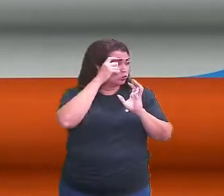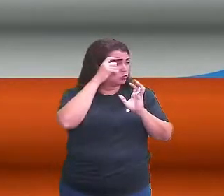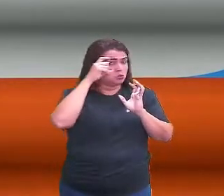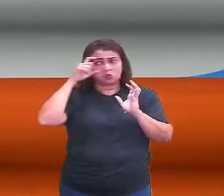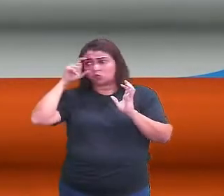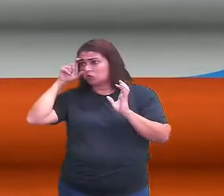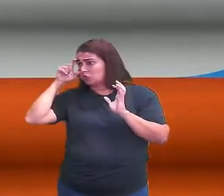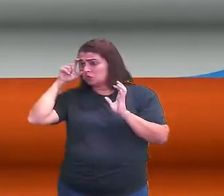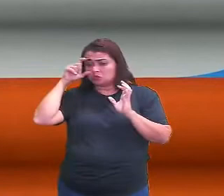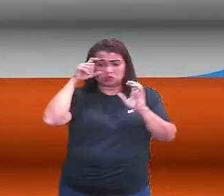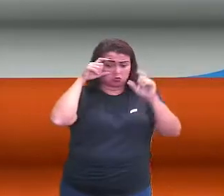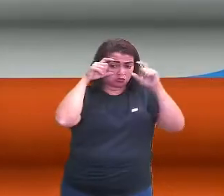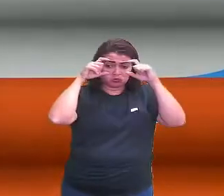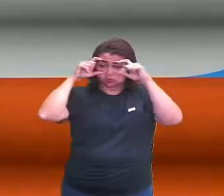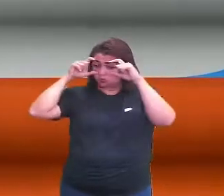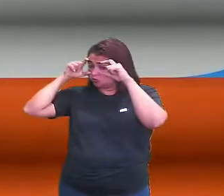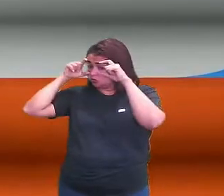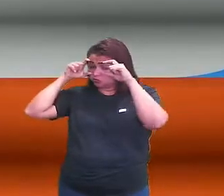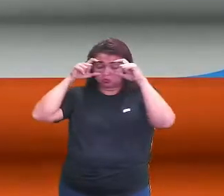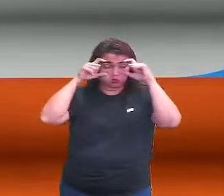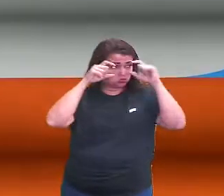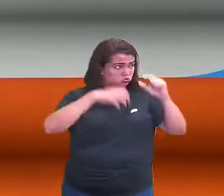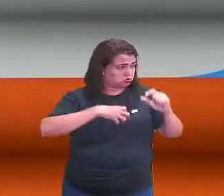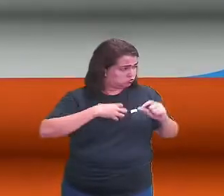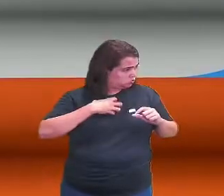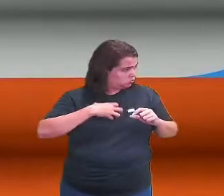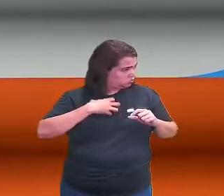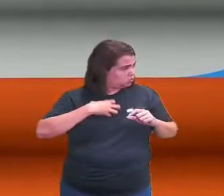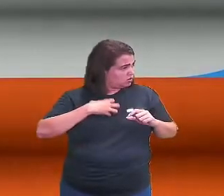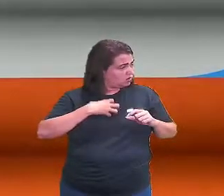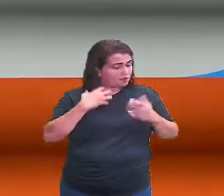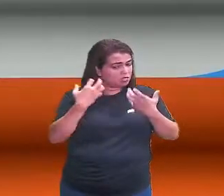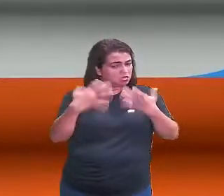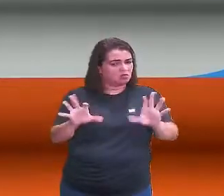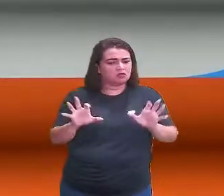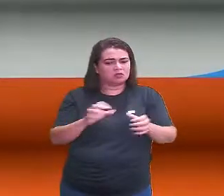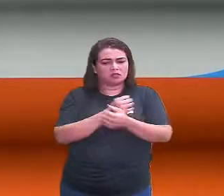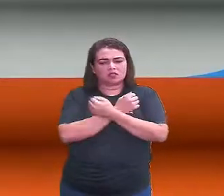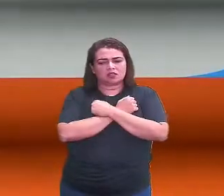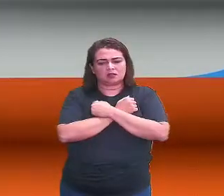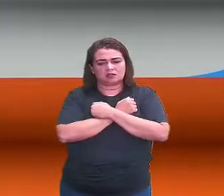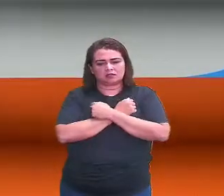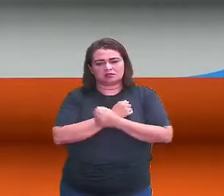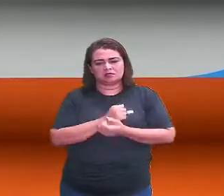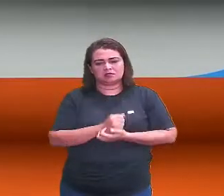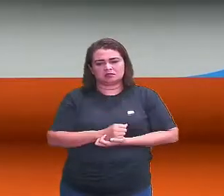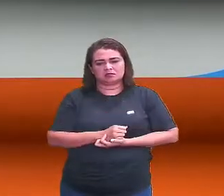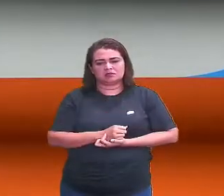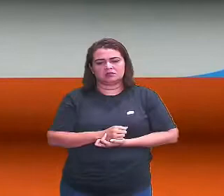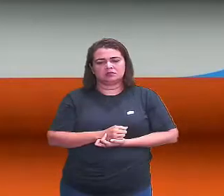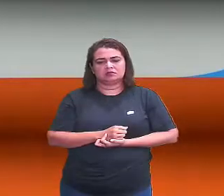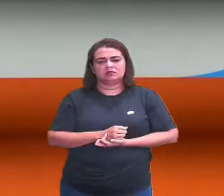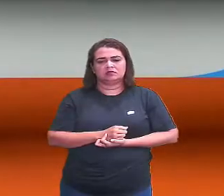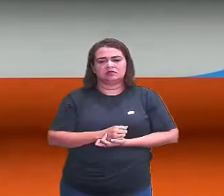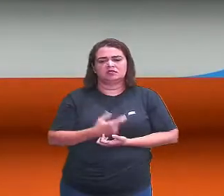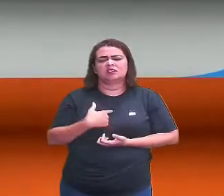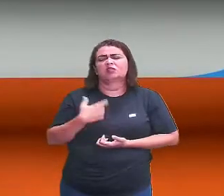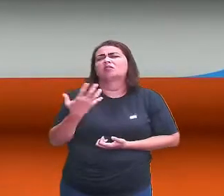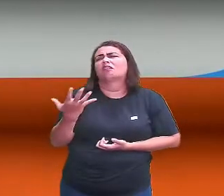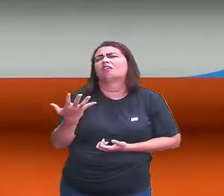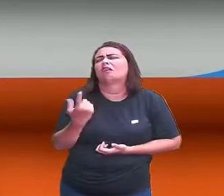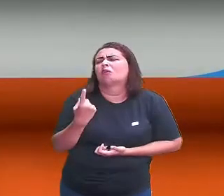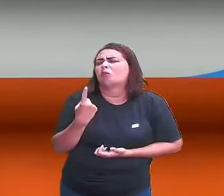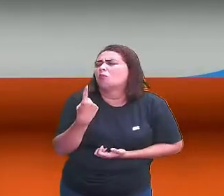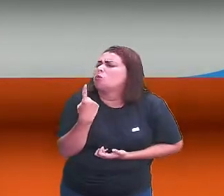Gritava a coruja. A coruja ficou arretada porque a coruja também não queria abraçar Douglas. Eu só queria um